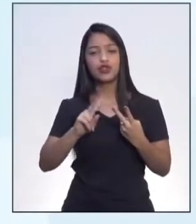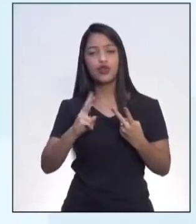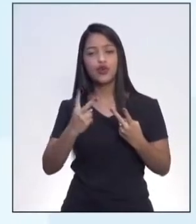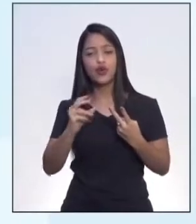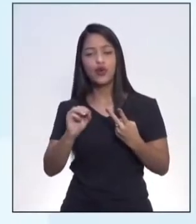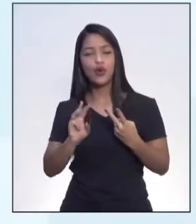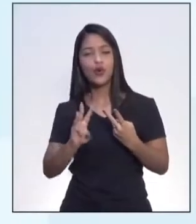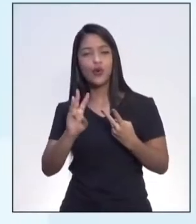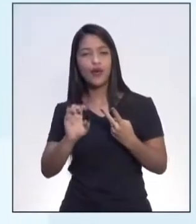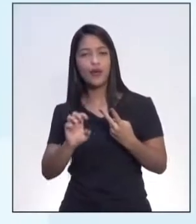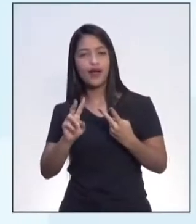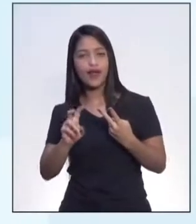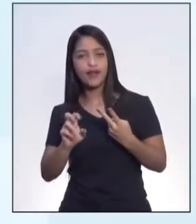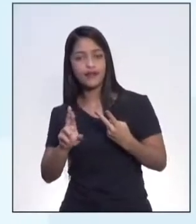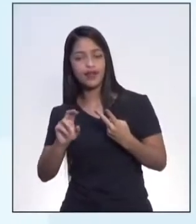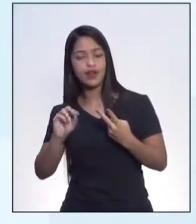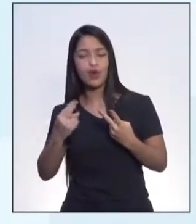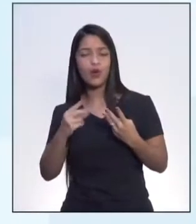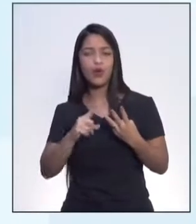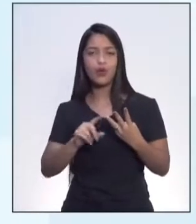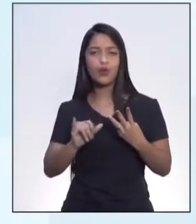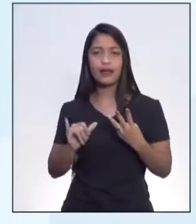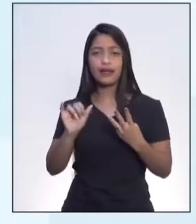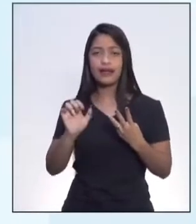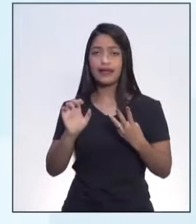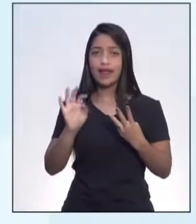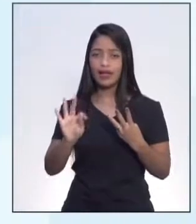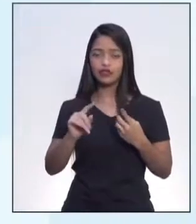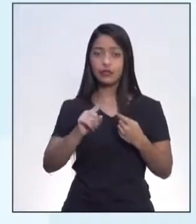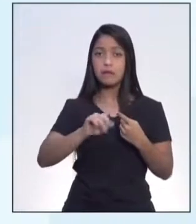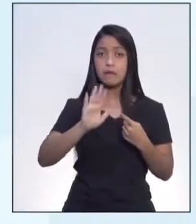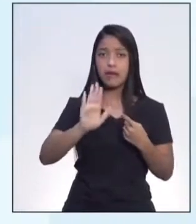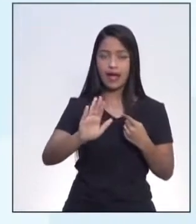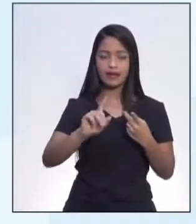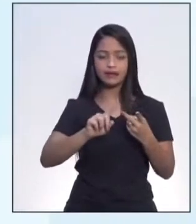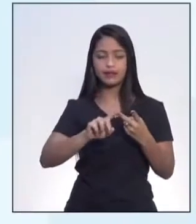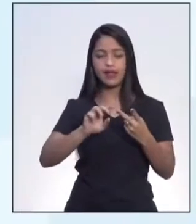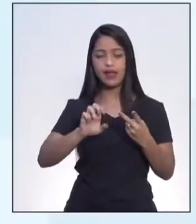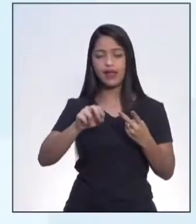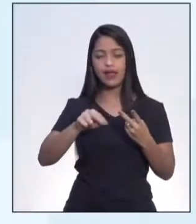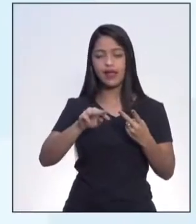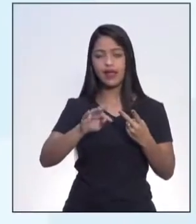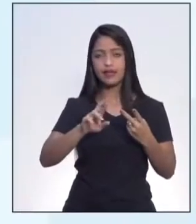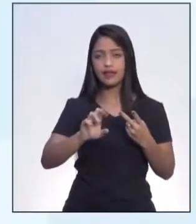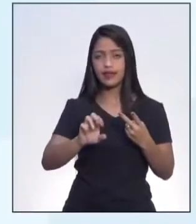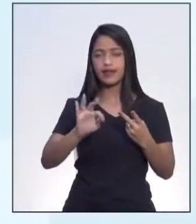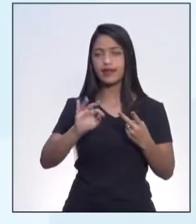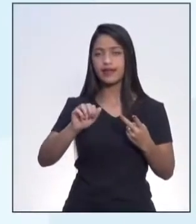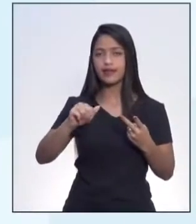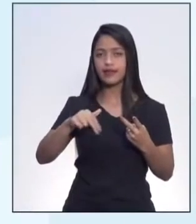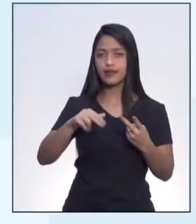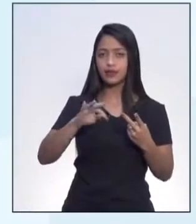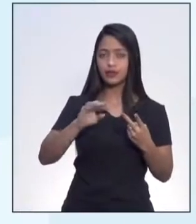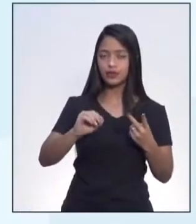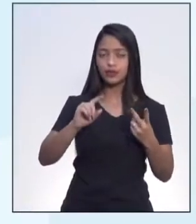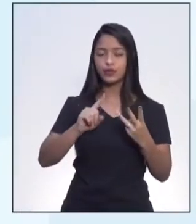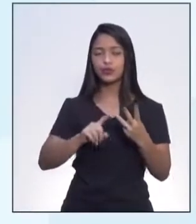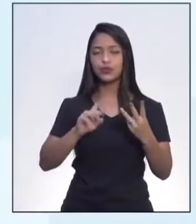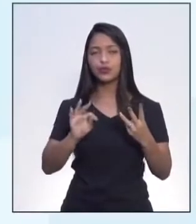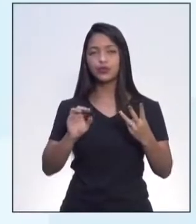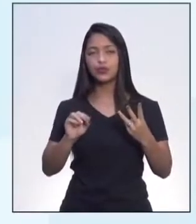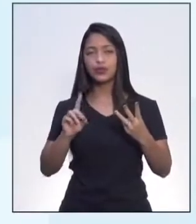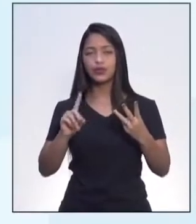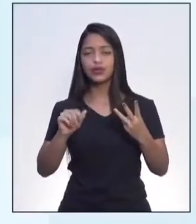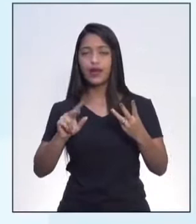todavia. Isso. Depende do contexto, né? Depende. Às vezes o aluno fala, mas o que é um contexto, teacher? Depende da situação,